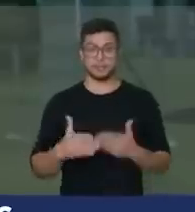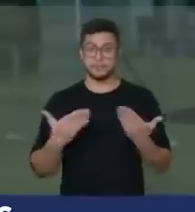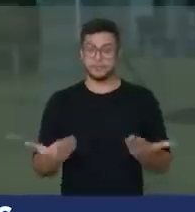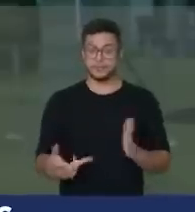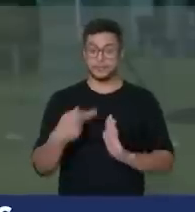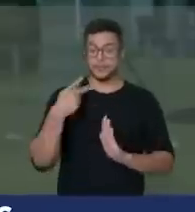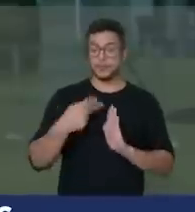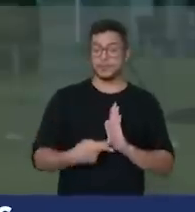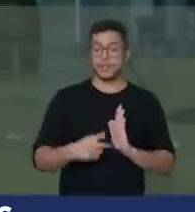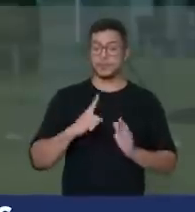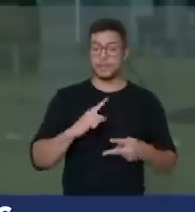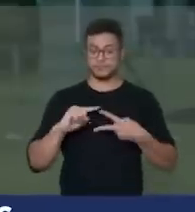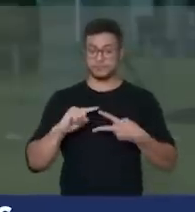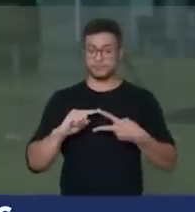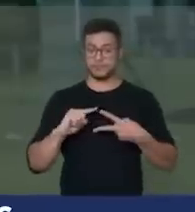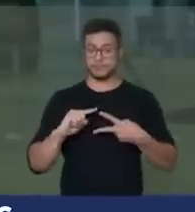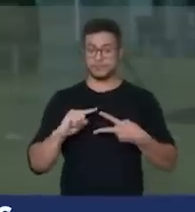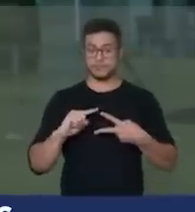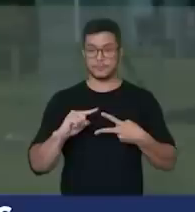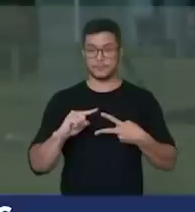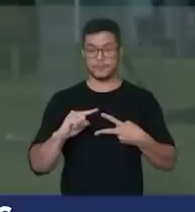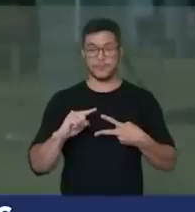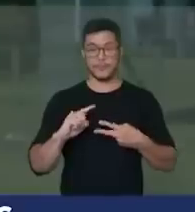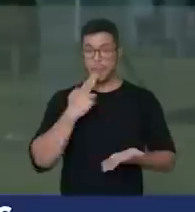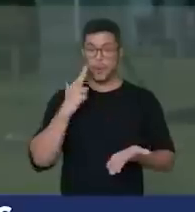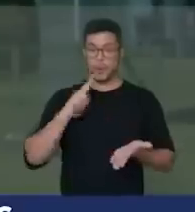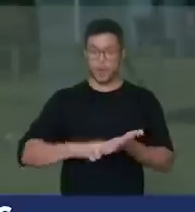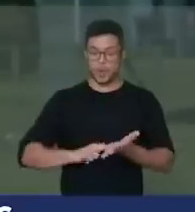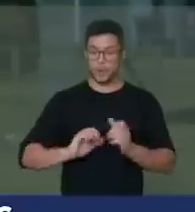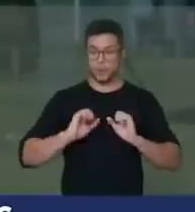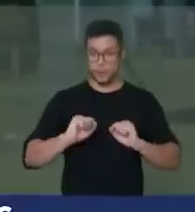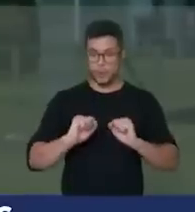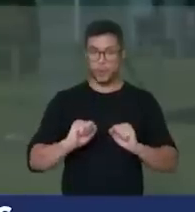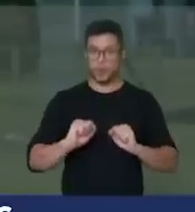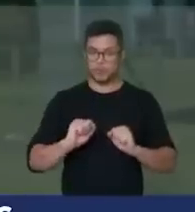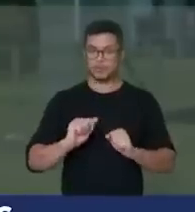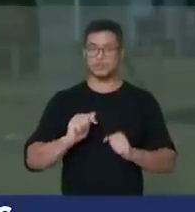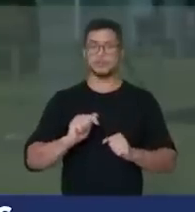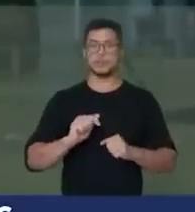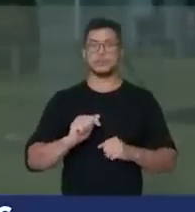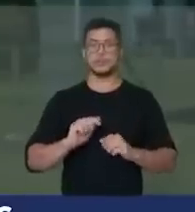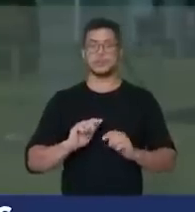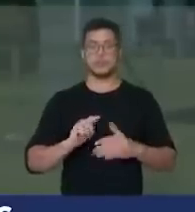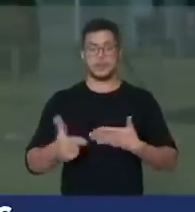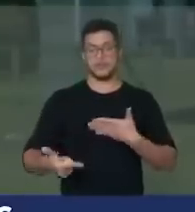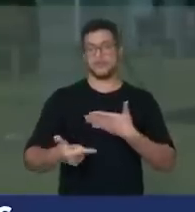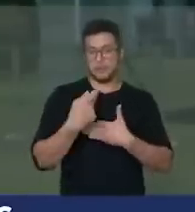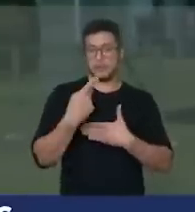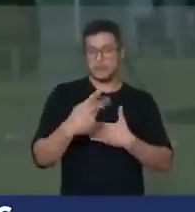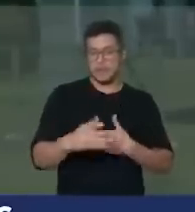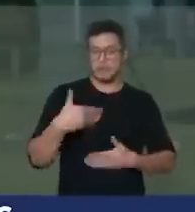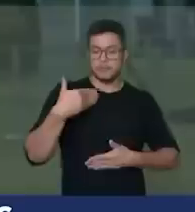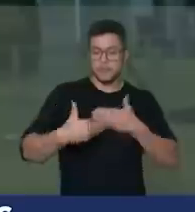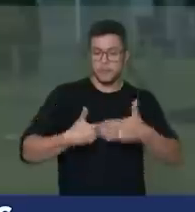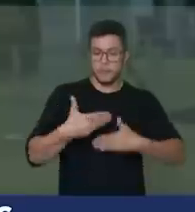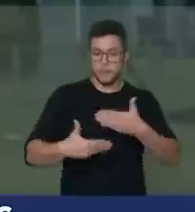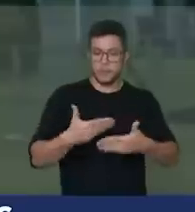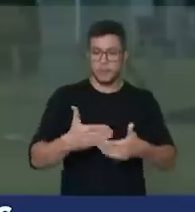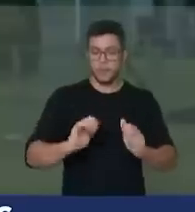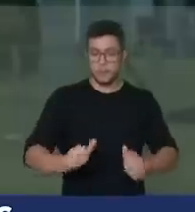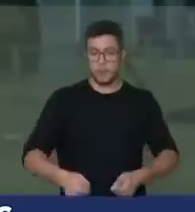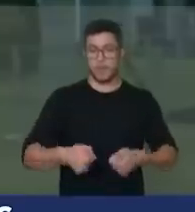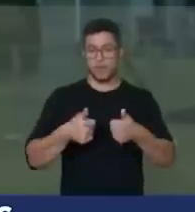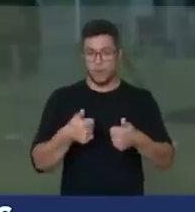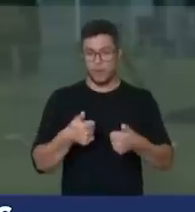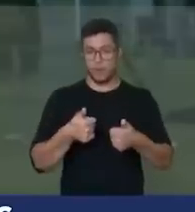com que os Correios possam exercer as suas atribuições, que são muito bem realizadas há mais de 3 séculos, e consequentemente chegar